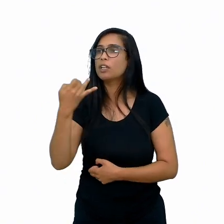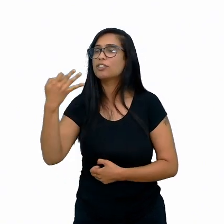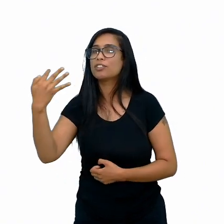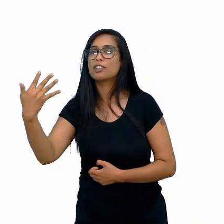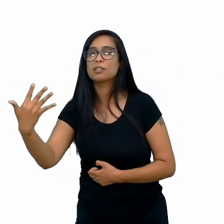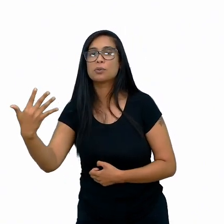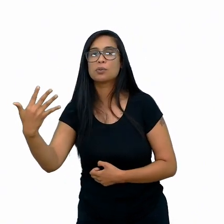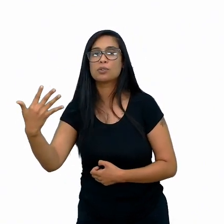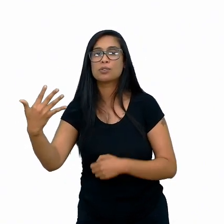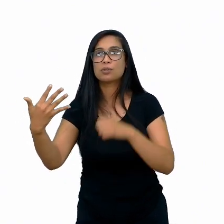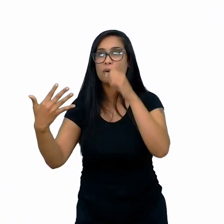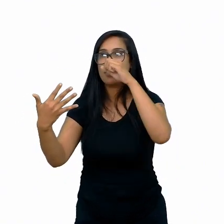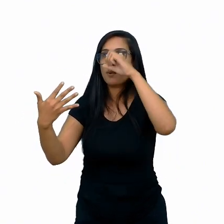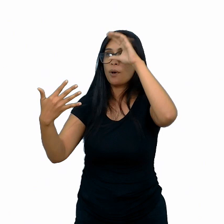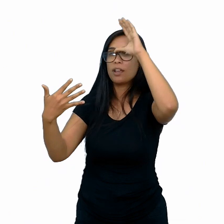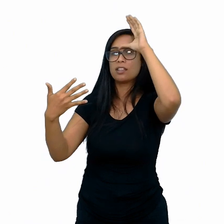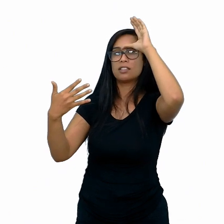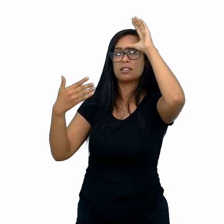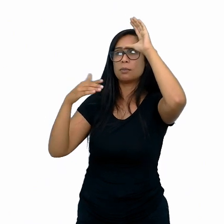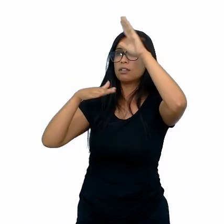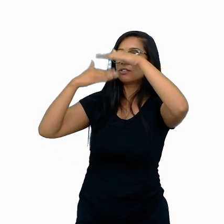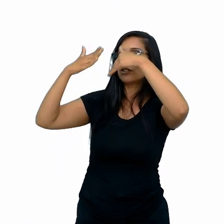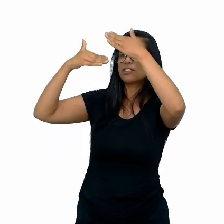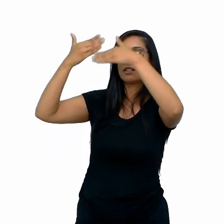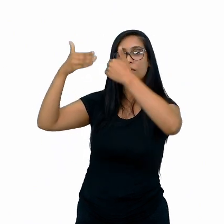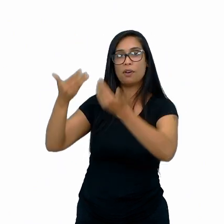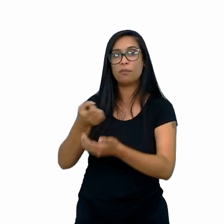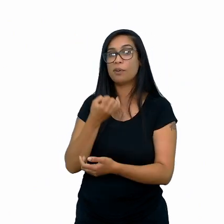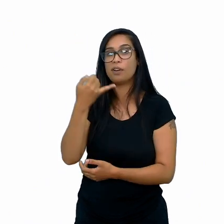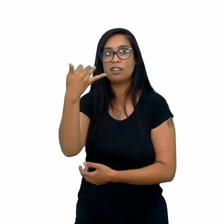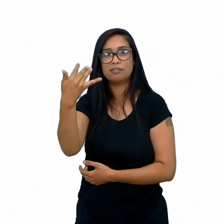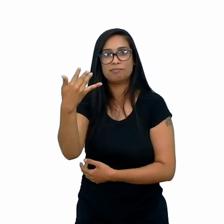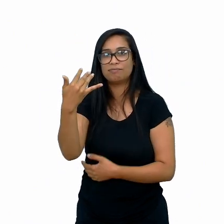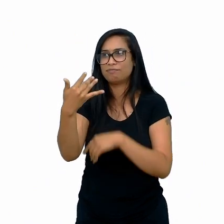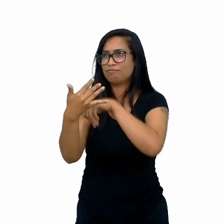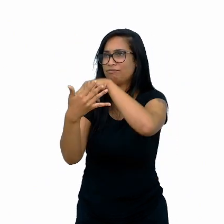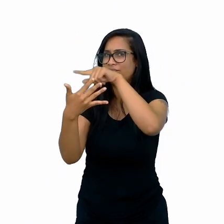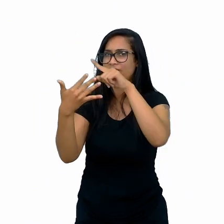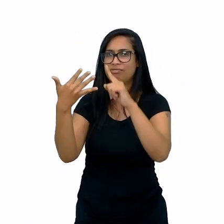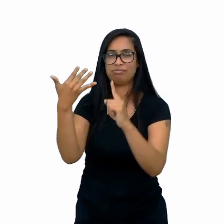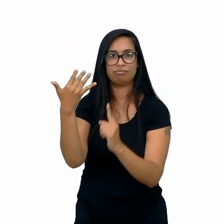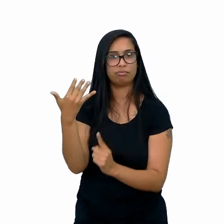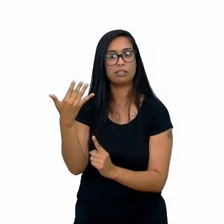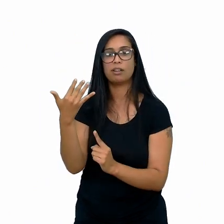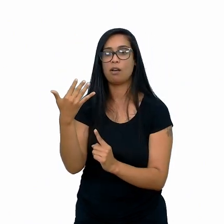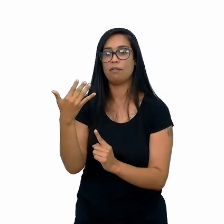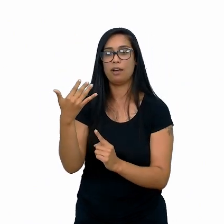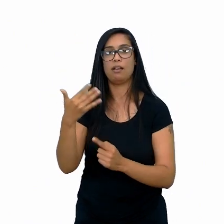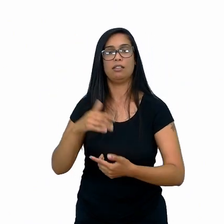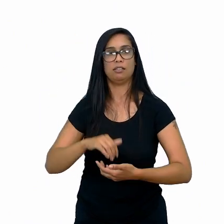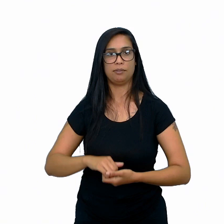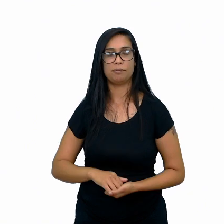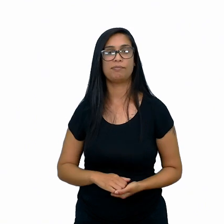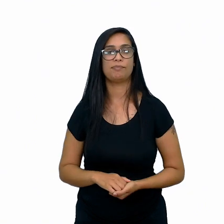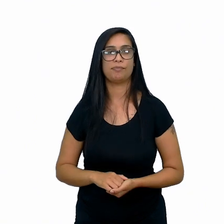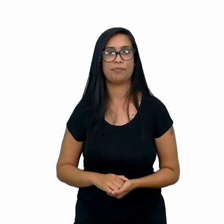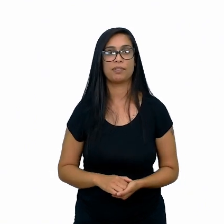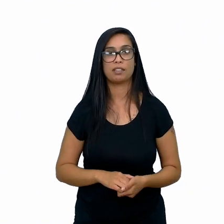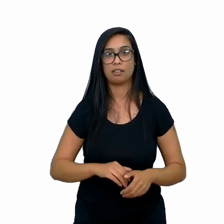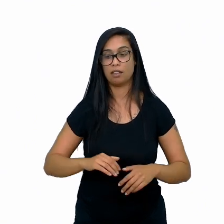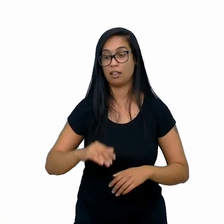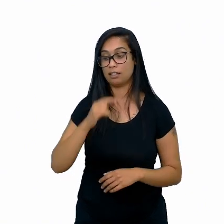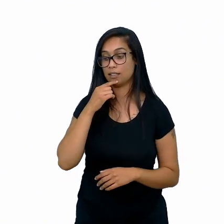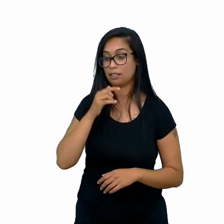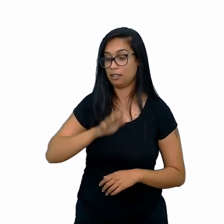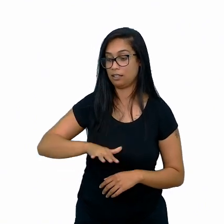fazem necessários nestes momentos, pois, para textualizarem, as crianças precisarão